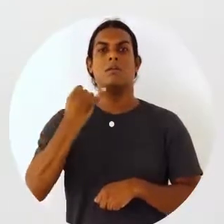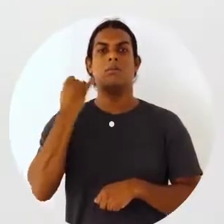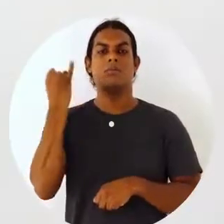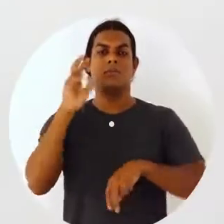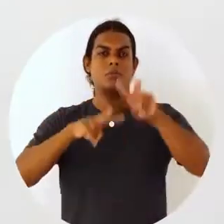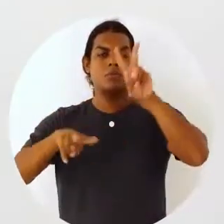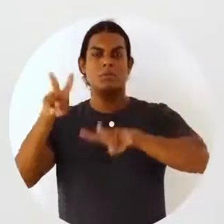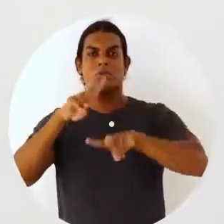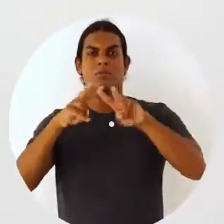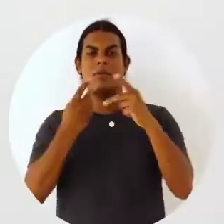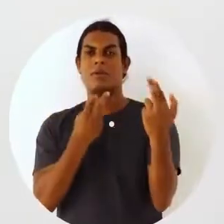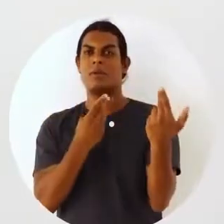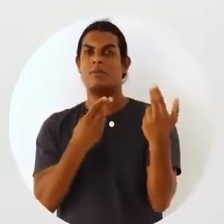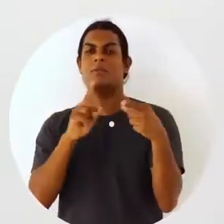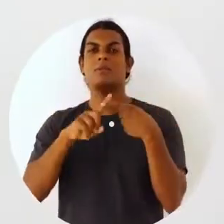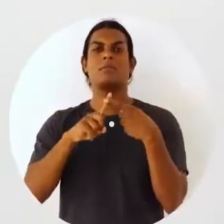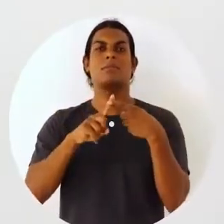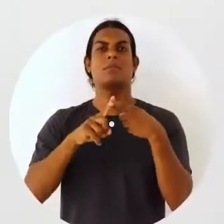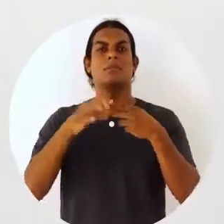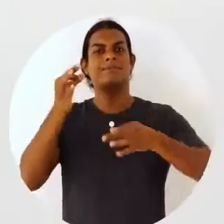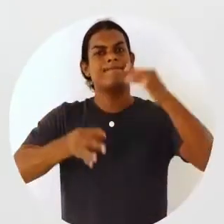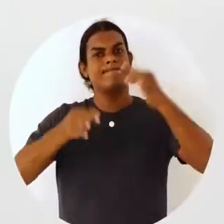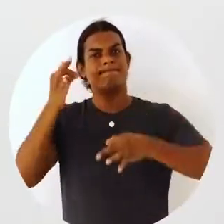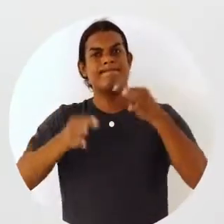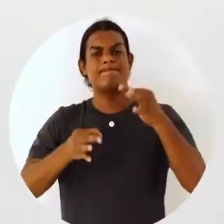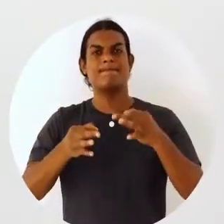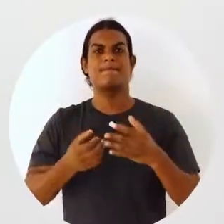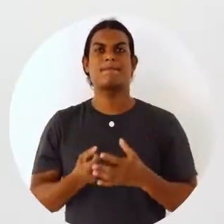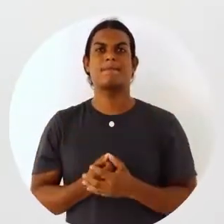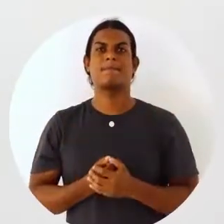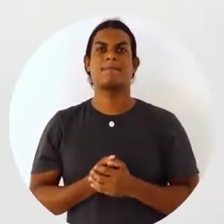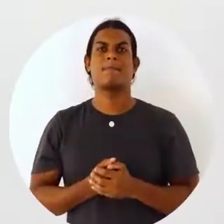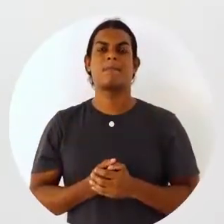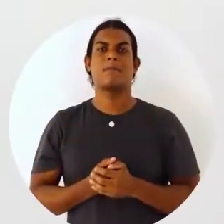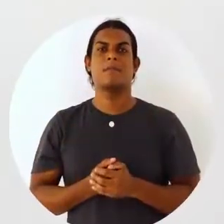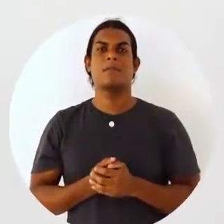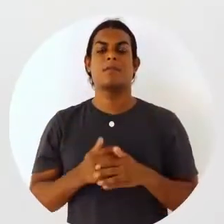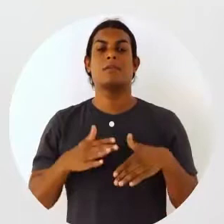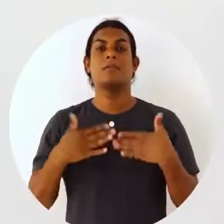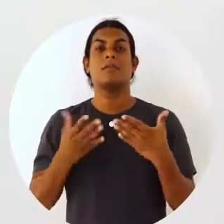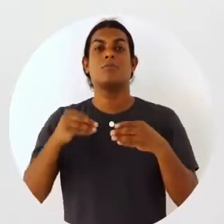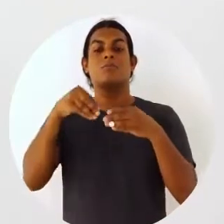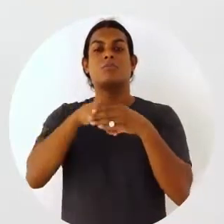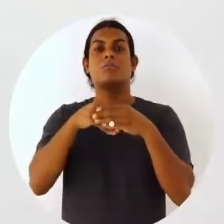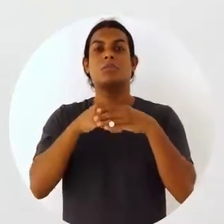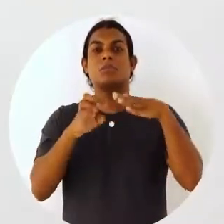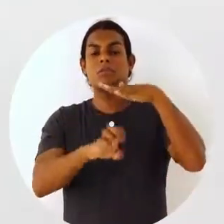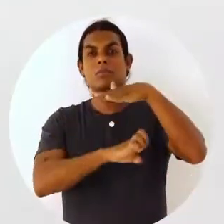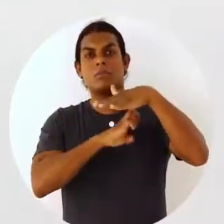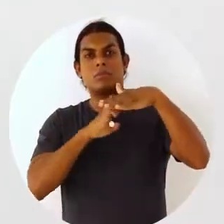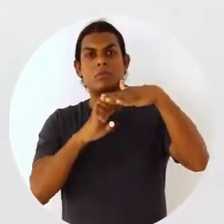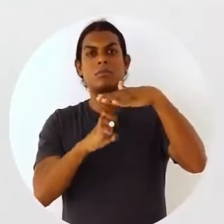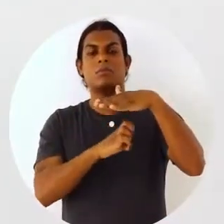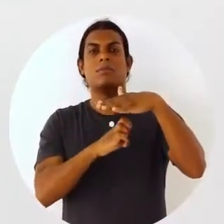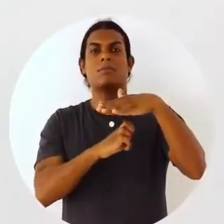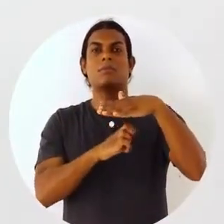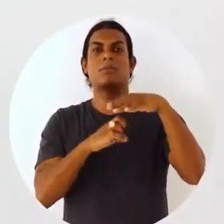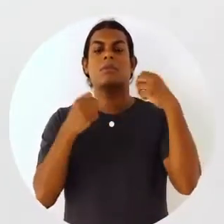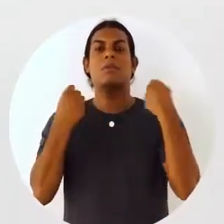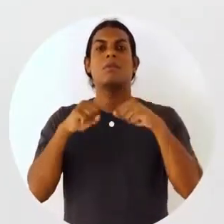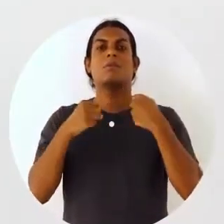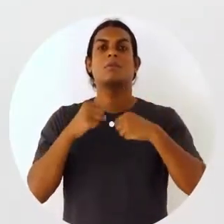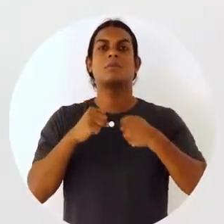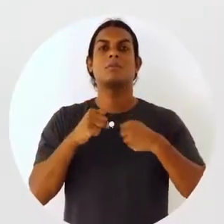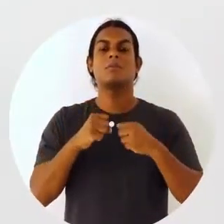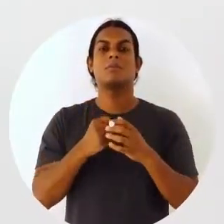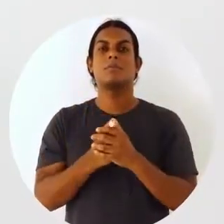e a igualdade na relação entre essas partes. Então, dentro da burocracia, eu preciso,